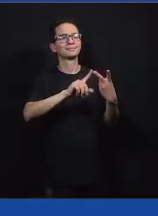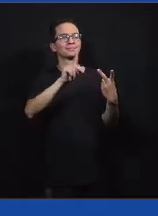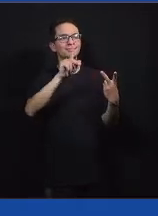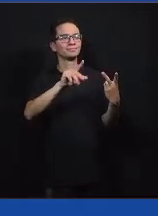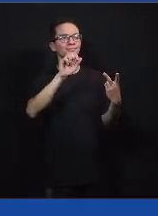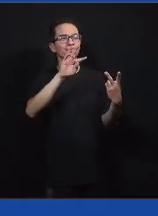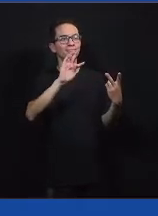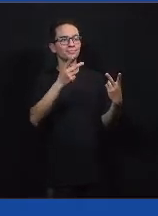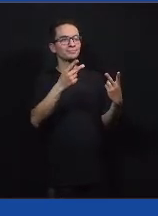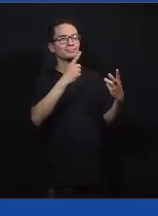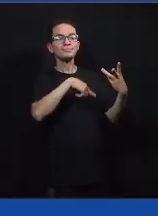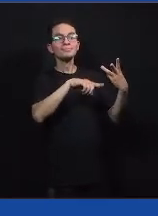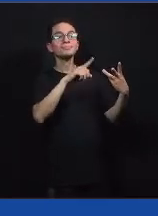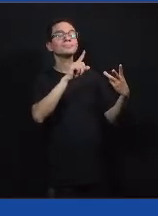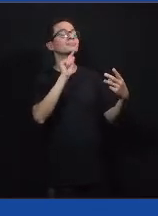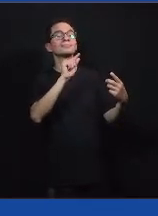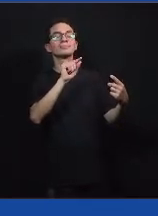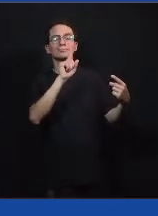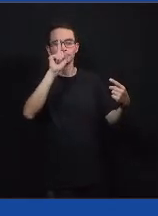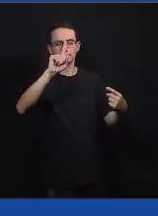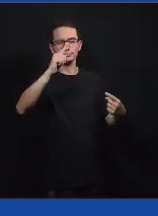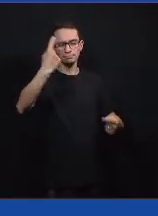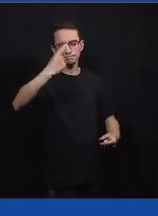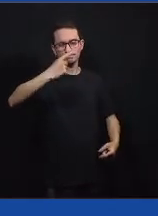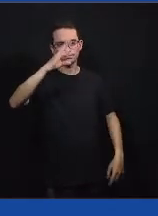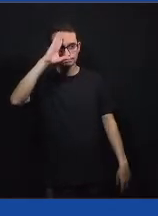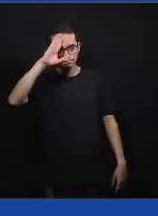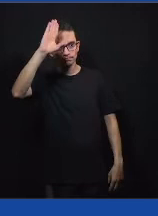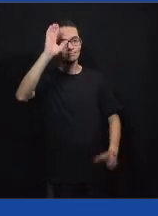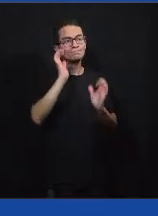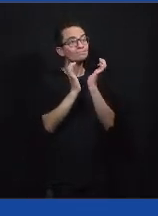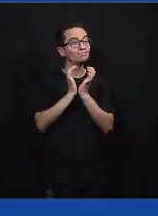no ranking e o nosso